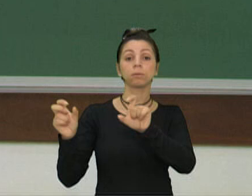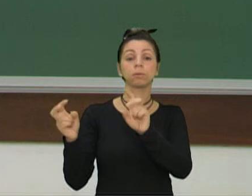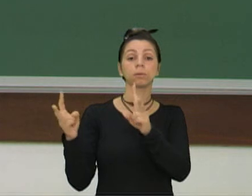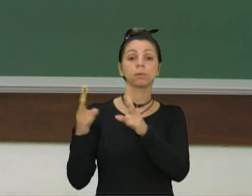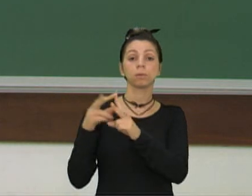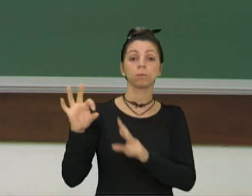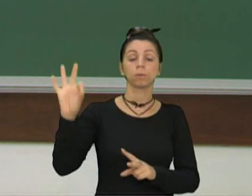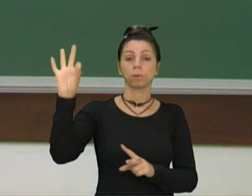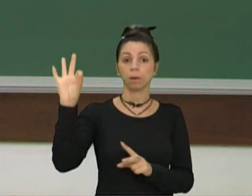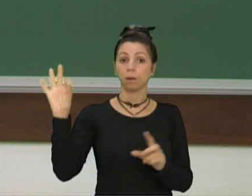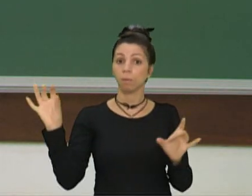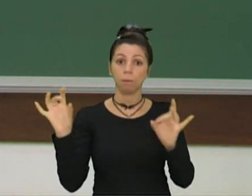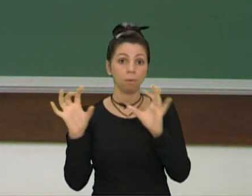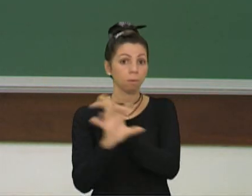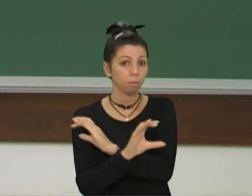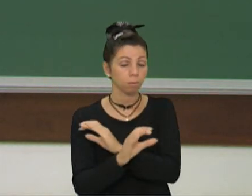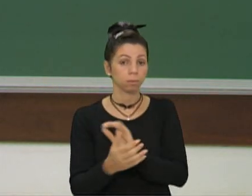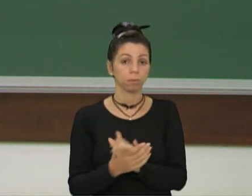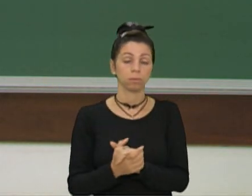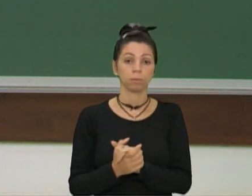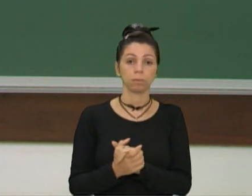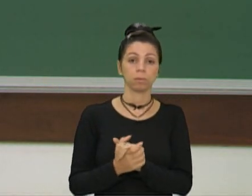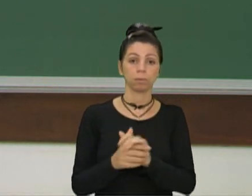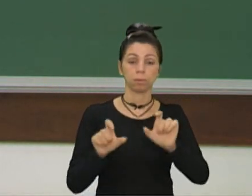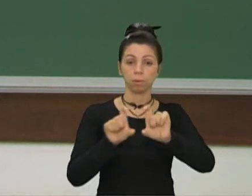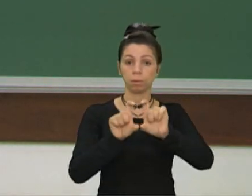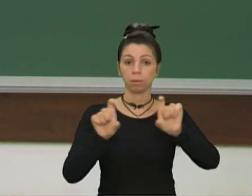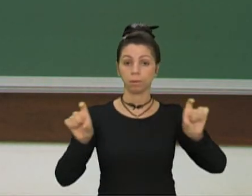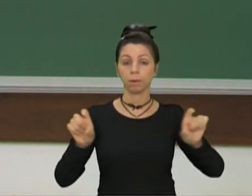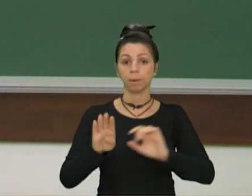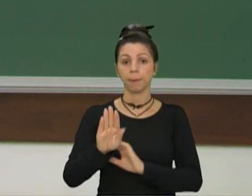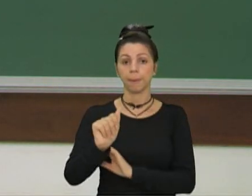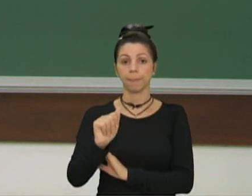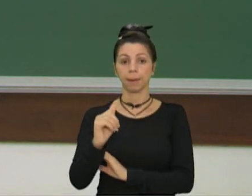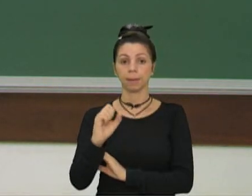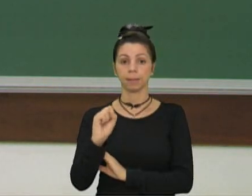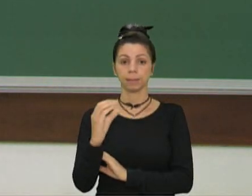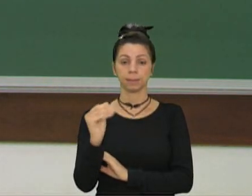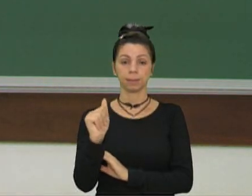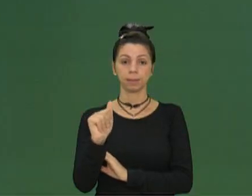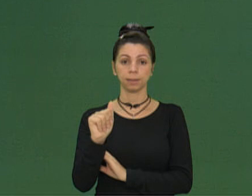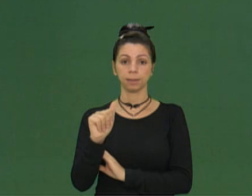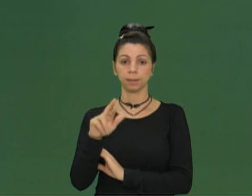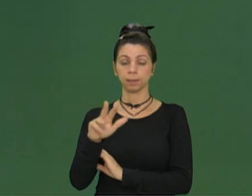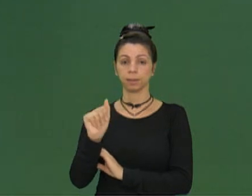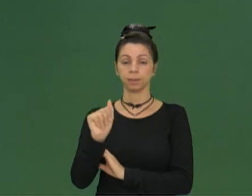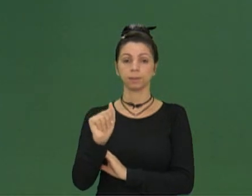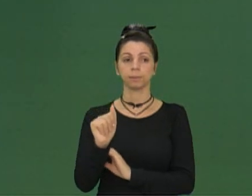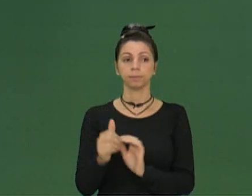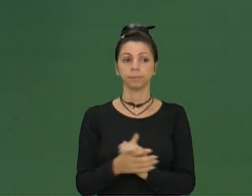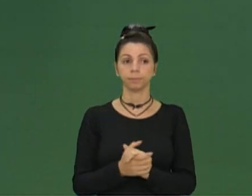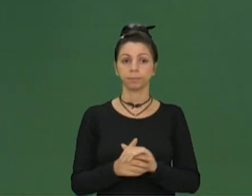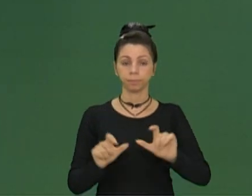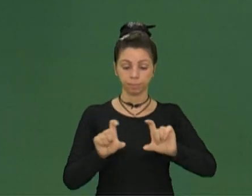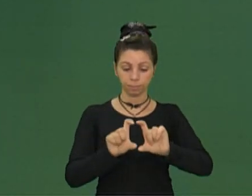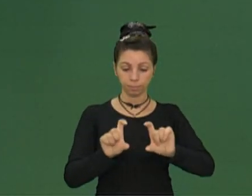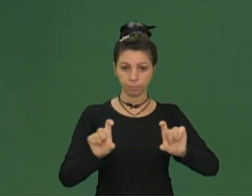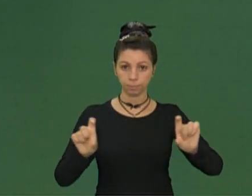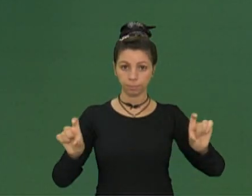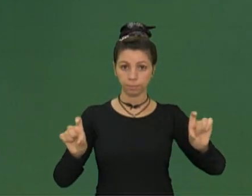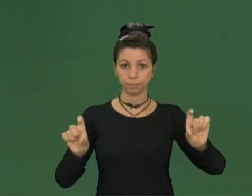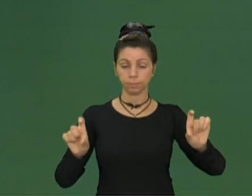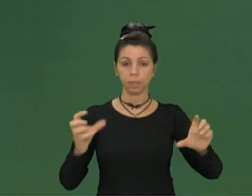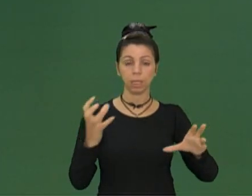Aposto que alguns resolveram por o quê? Fórmula de Bhaskara ou a fórmula resolutiva, certo? Eu trouxe para vocês aqui a soma e